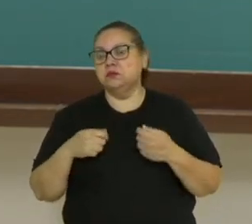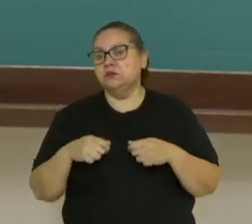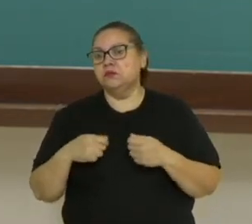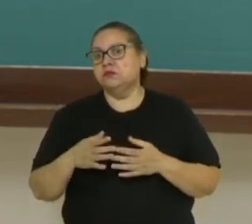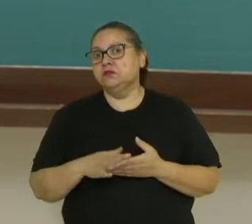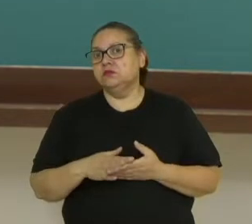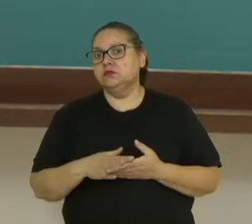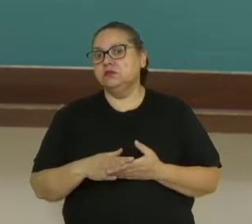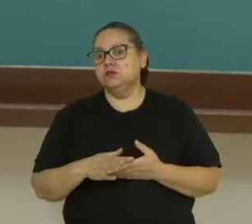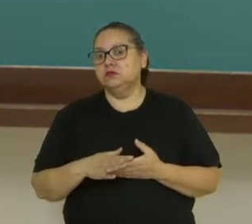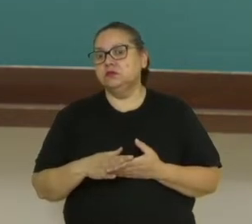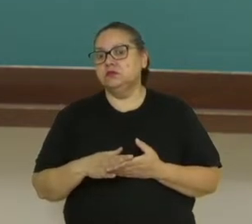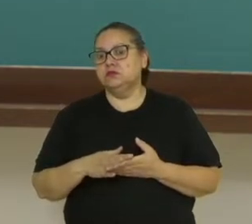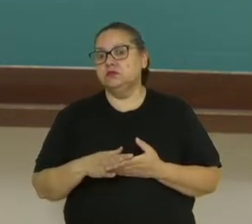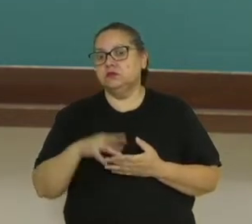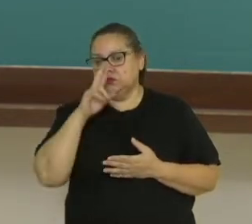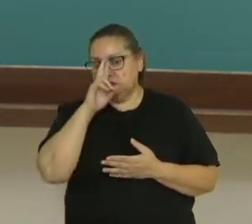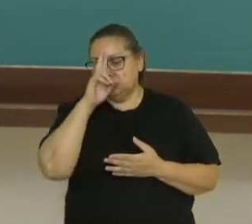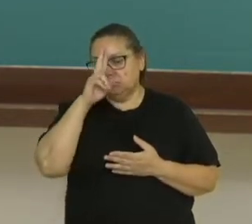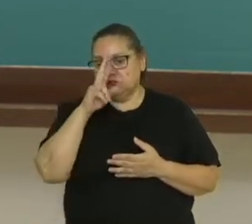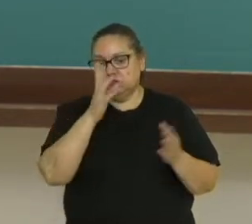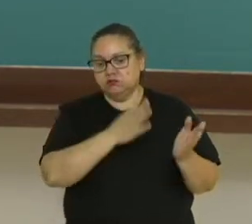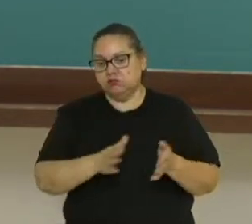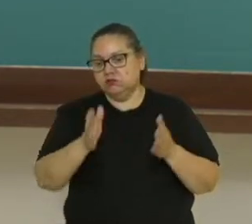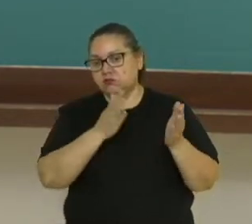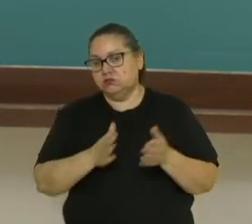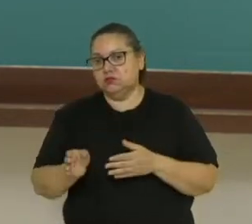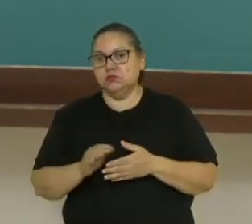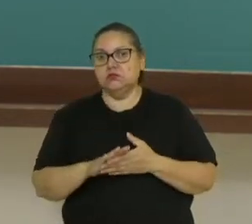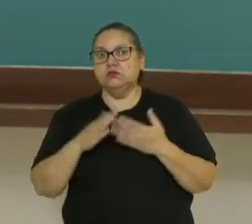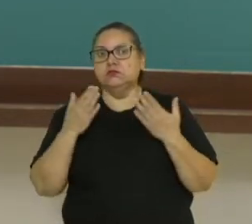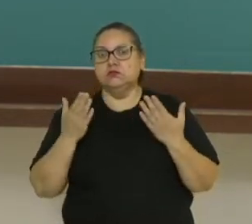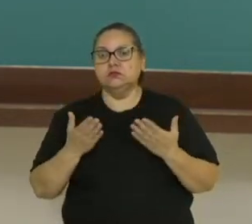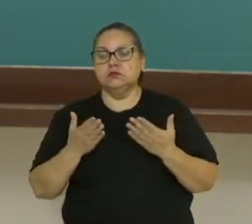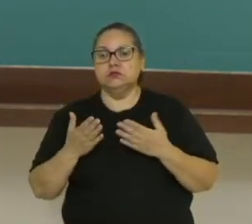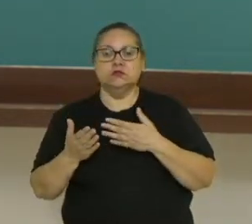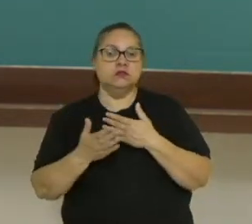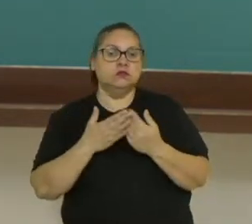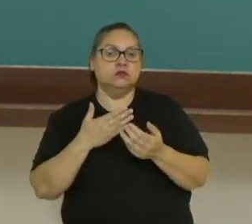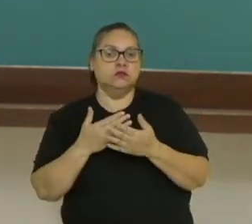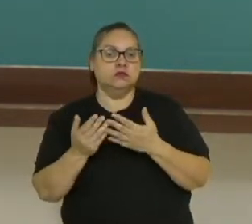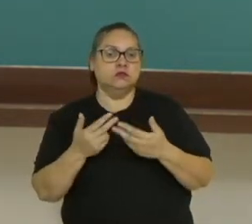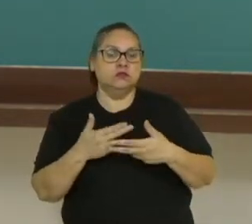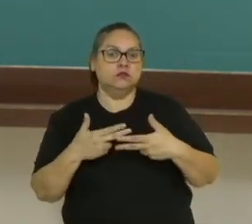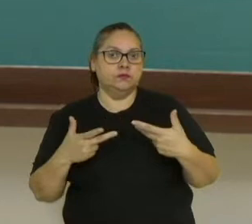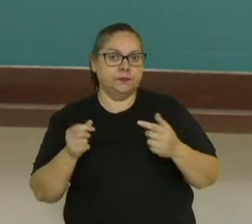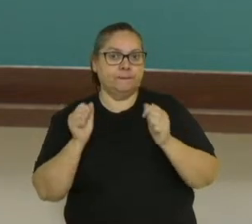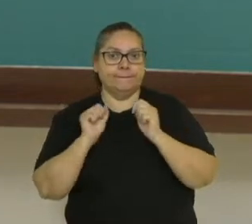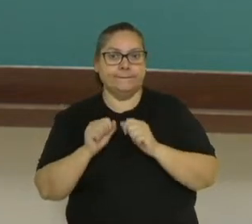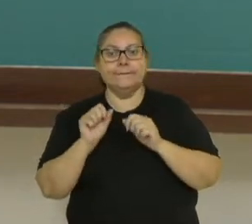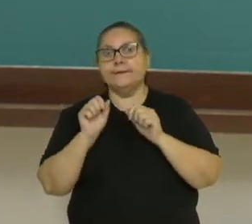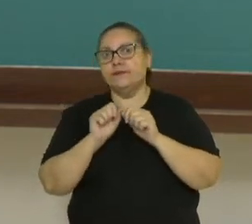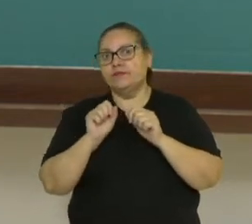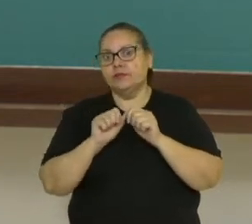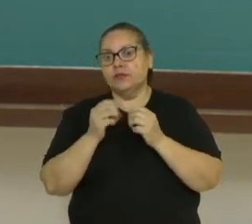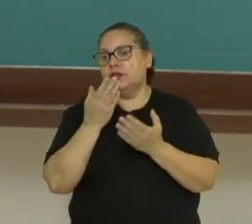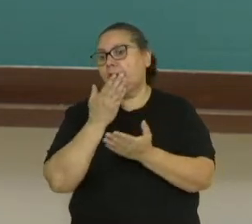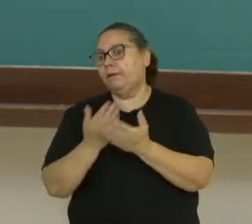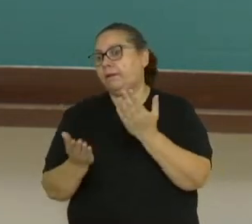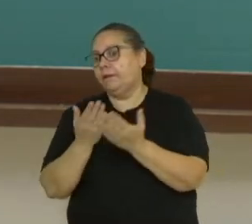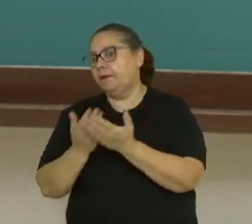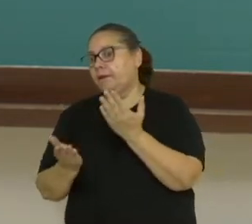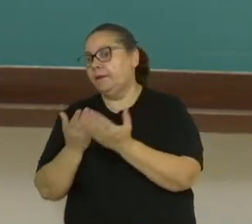necessariamente dona dos meios de produção. E qualquer coisa que possa fazê-la